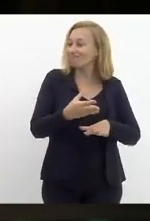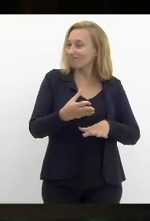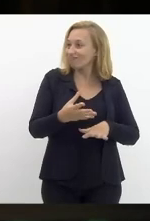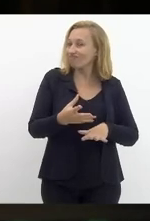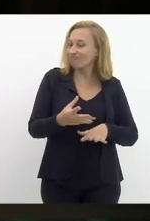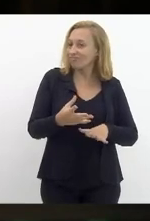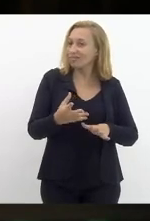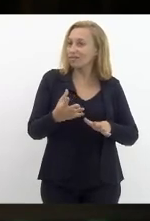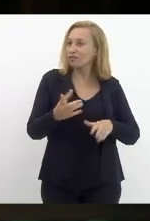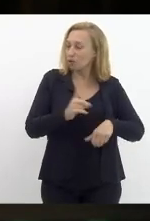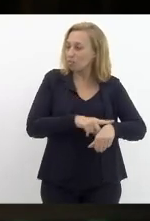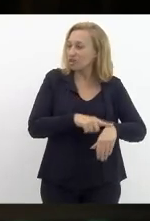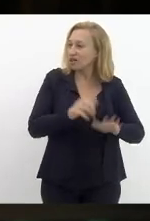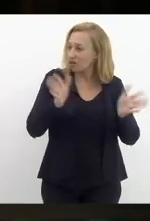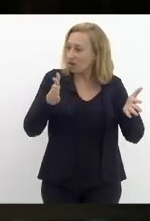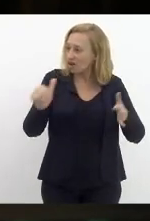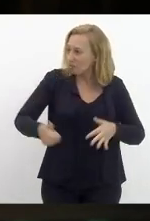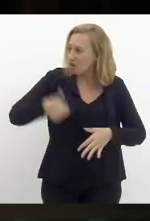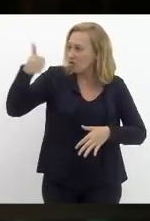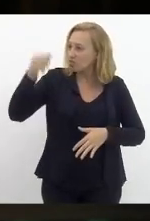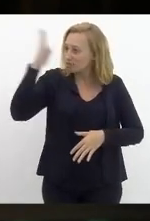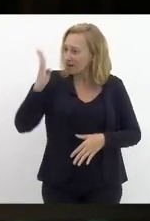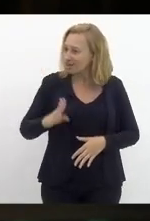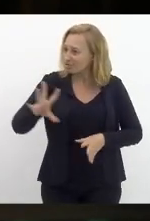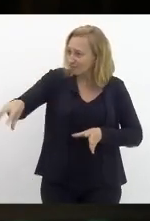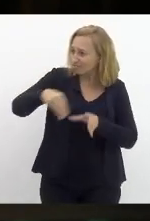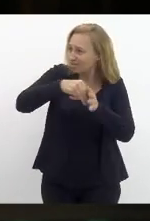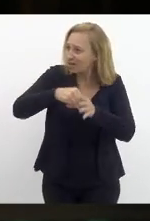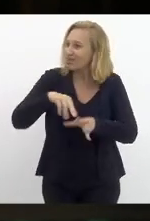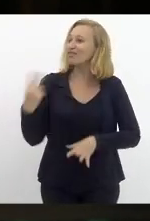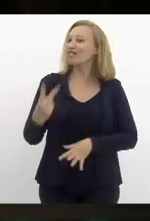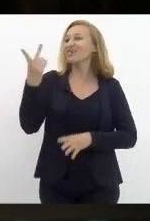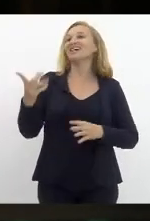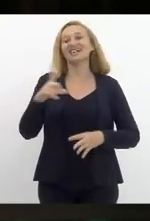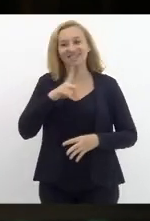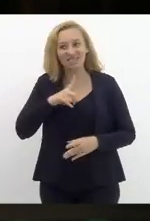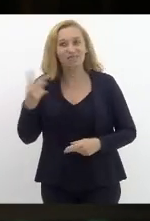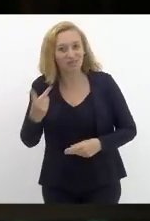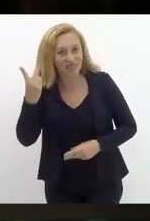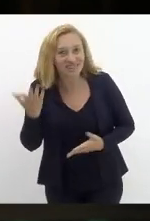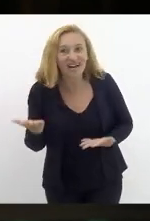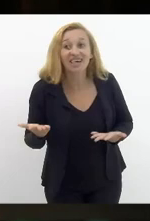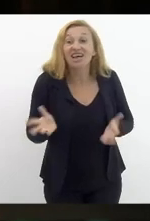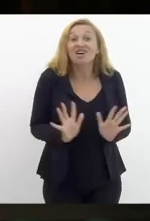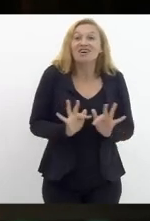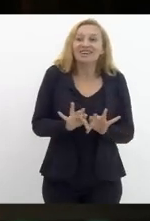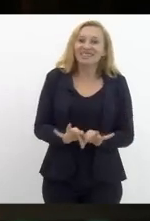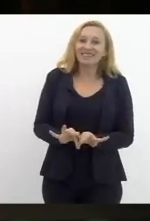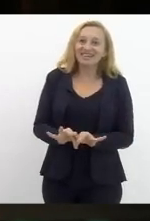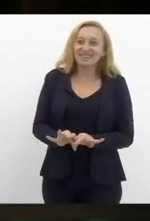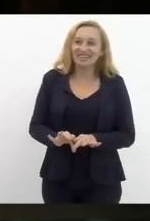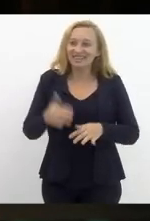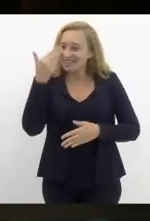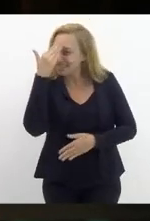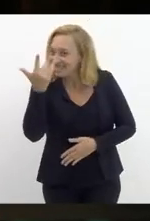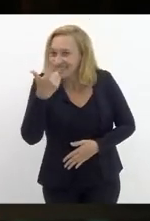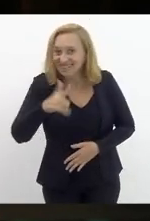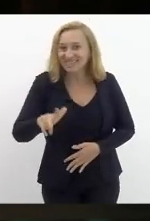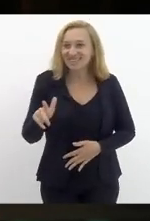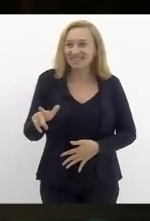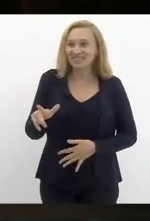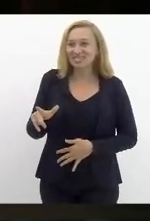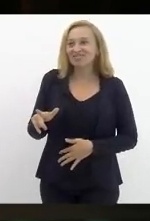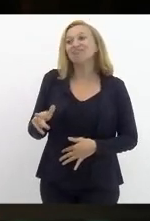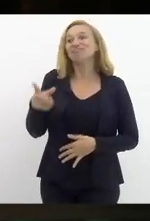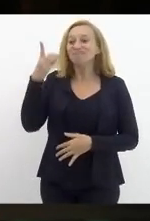do Brasil, e que vocês vão entrar nessa. Então, vamos valorizar o que a gente tem para valorizar. E, para finalizar, queria agradecer mais uma vez também